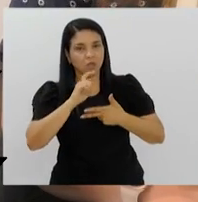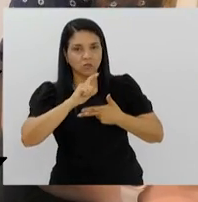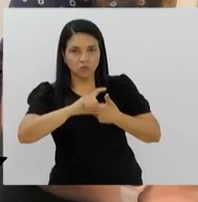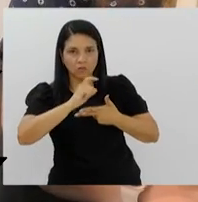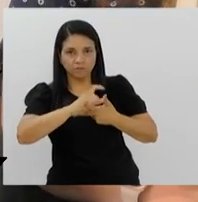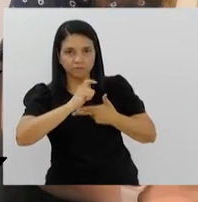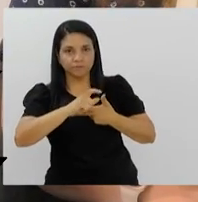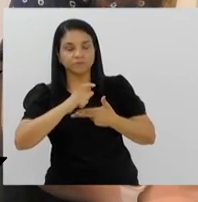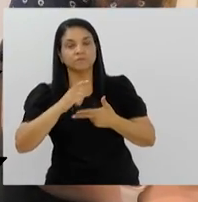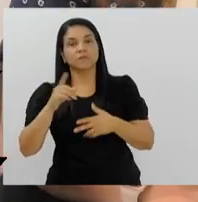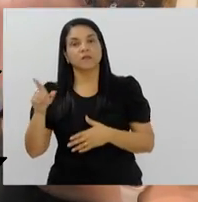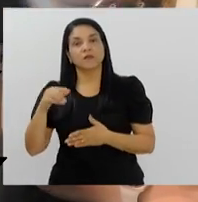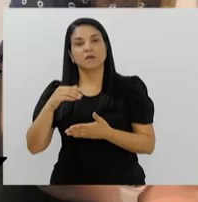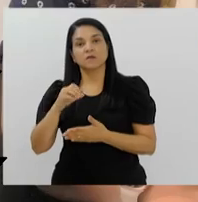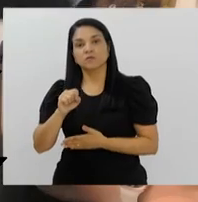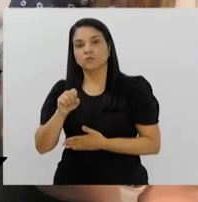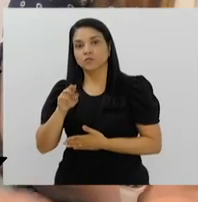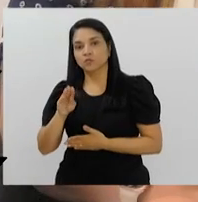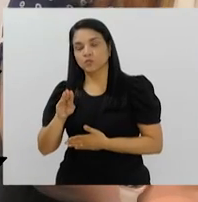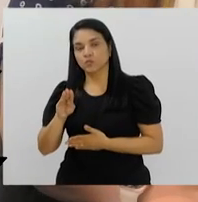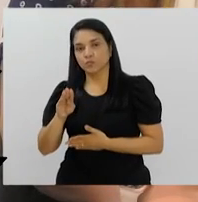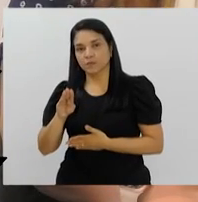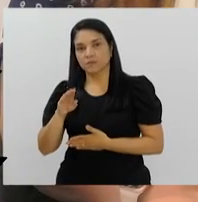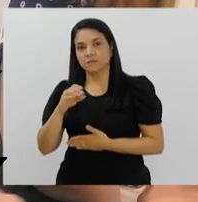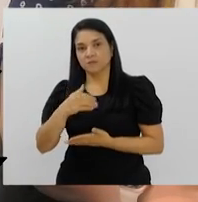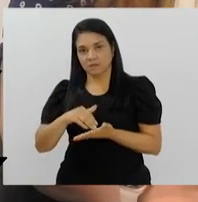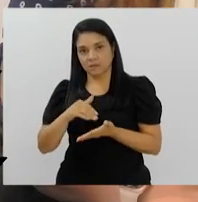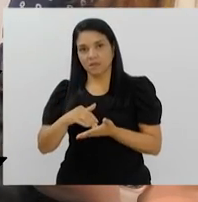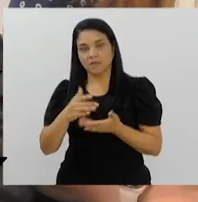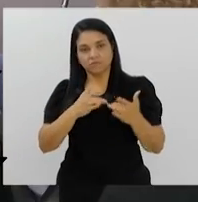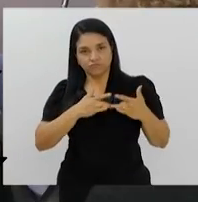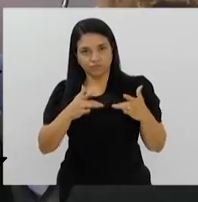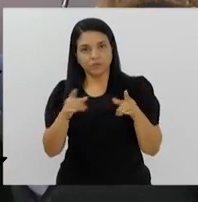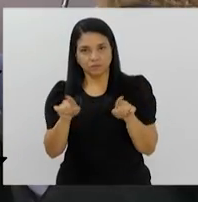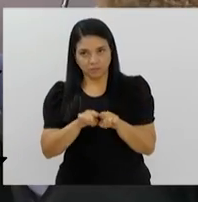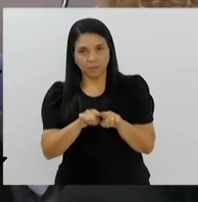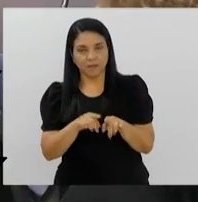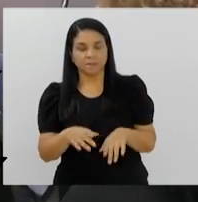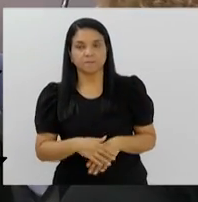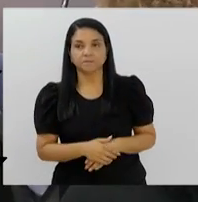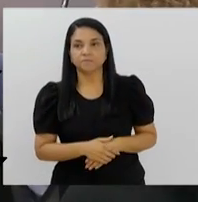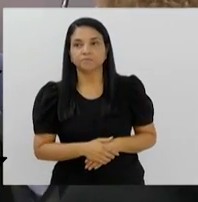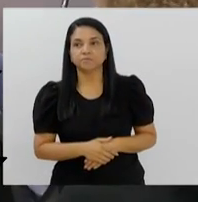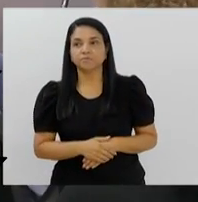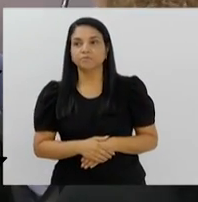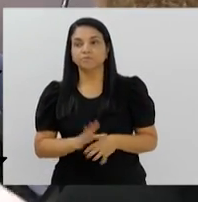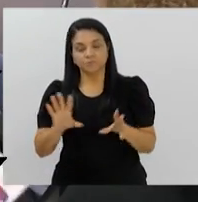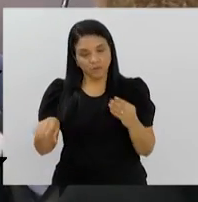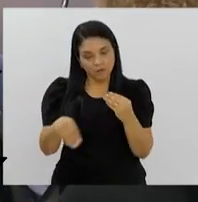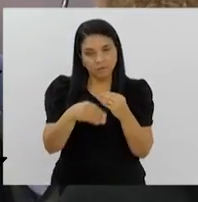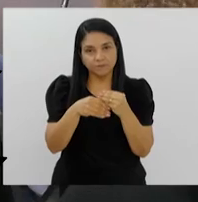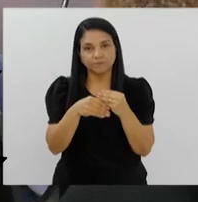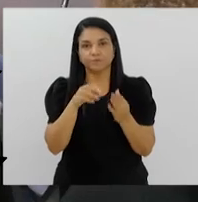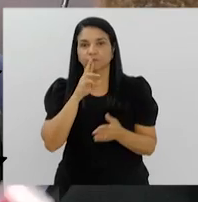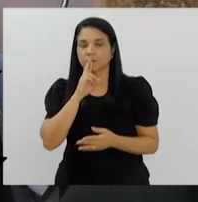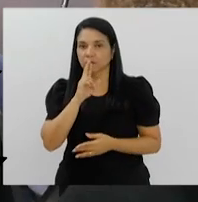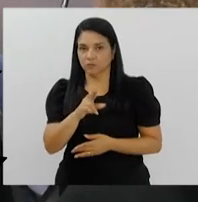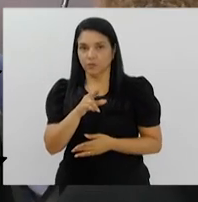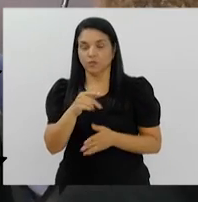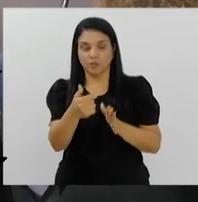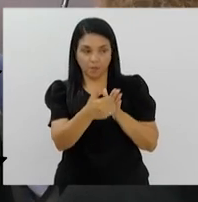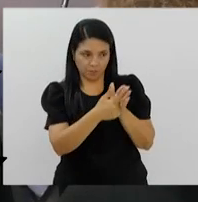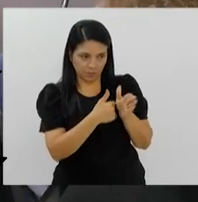a a subsecretária está à disposição então Senor c Por favor para concluir deputada só para complementar aqui a minha resposta à sua